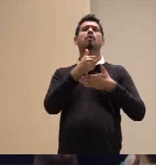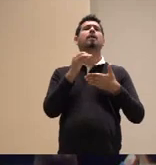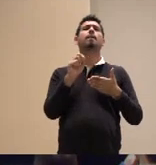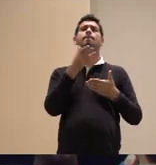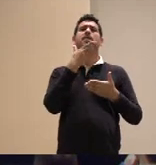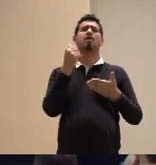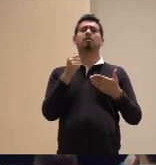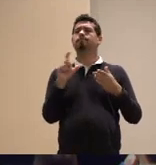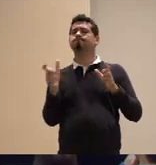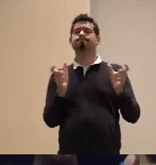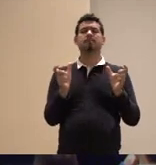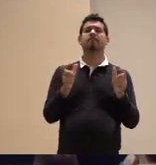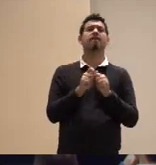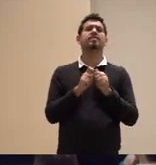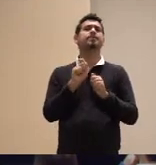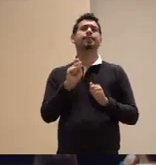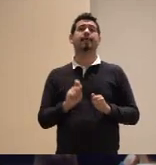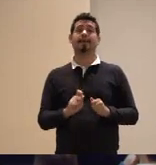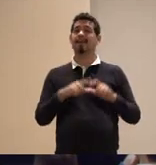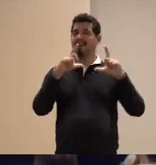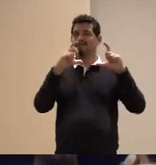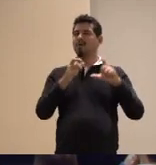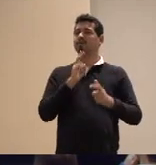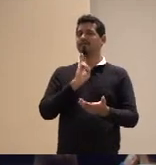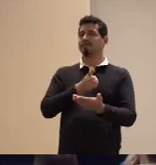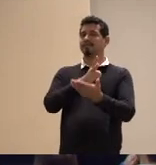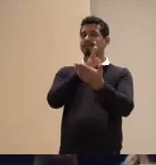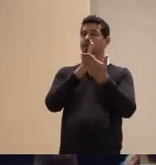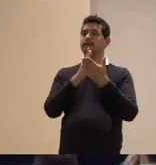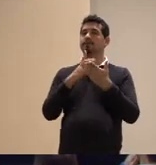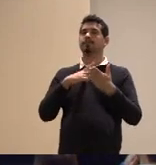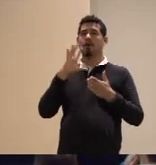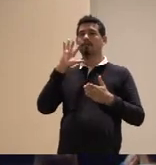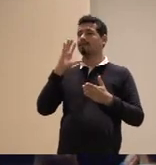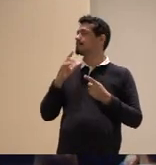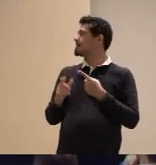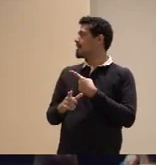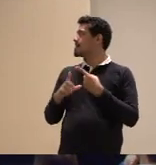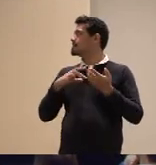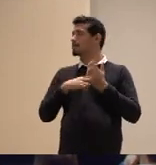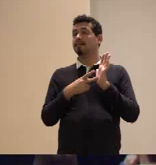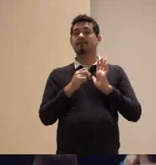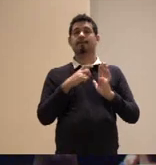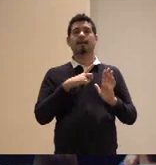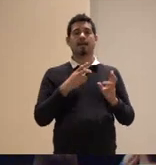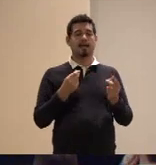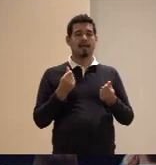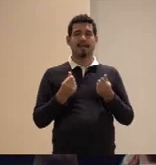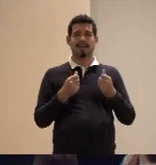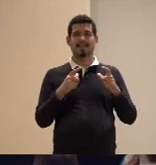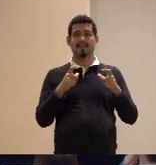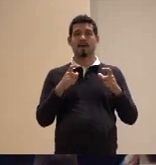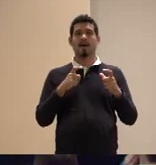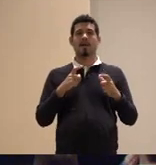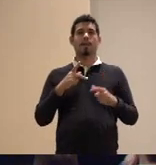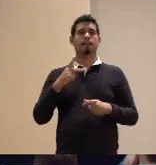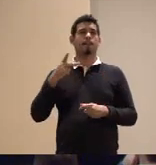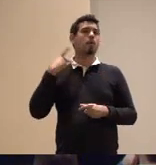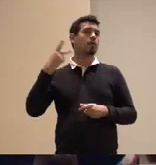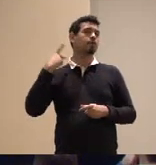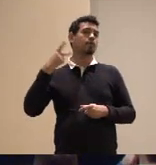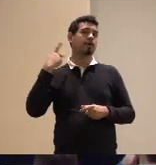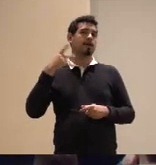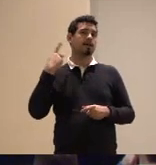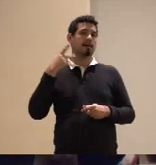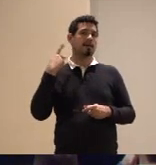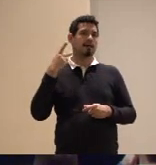menina. As fotos sempre são de momentos, aqui foi o momento, essa é uma promotora de justiça